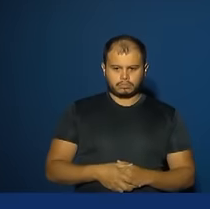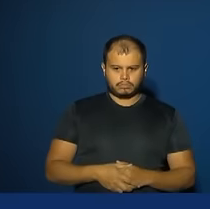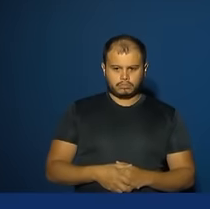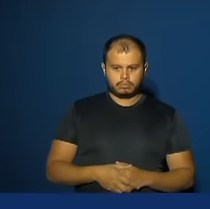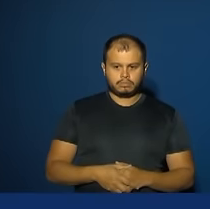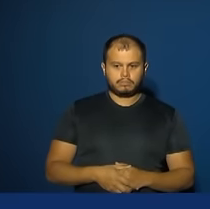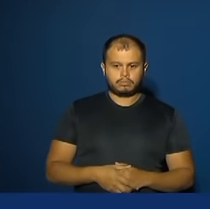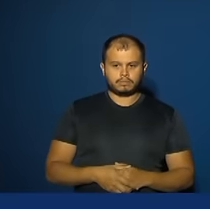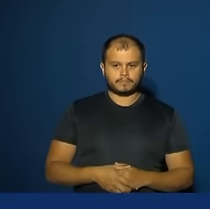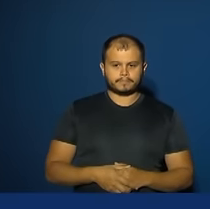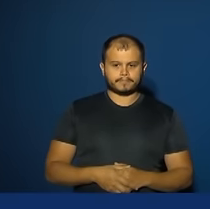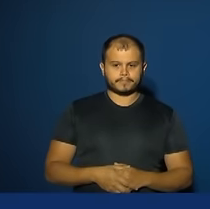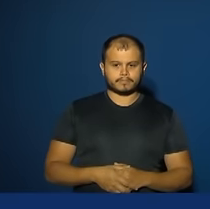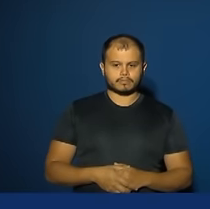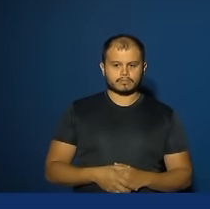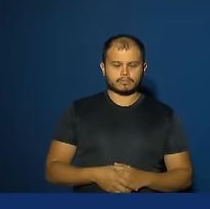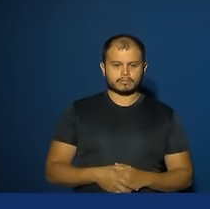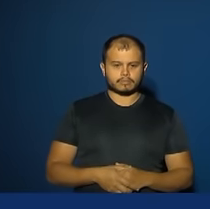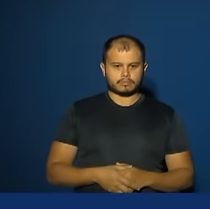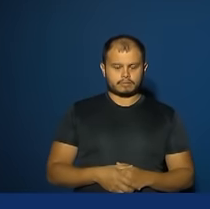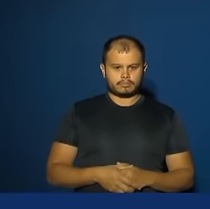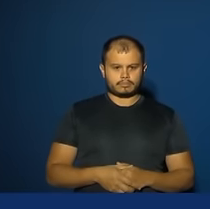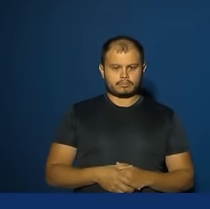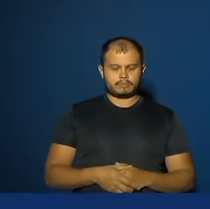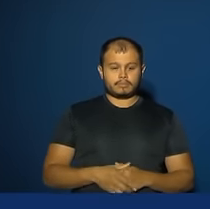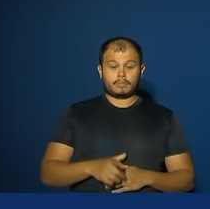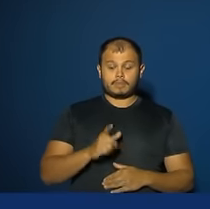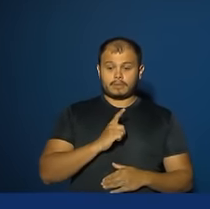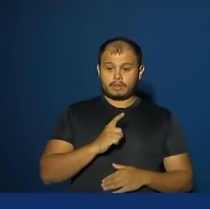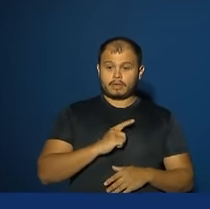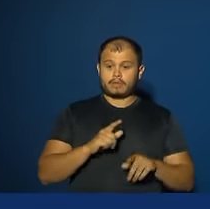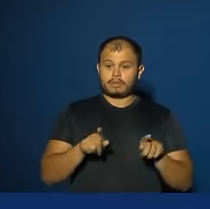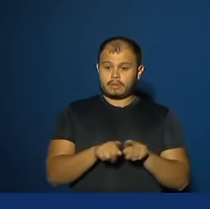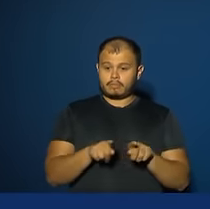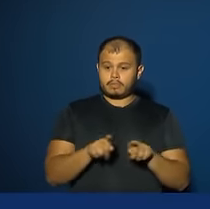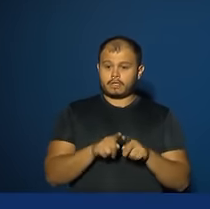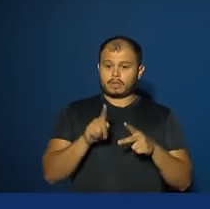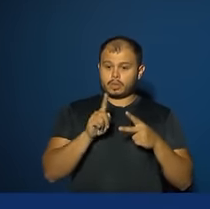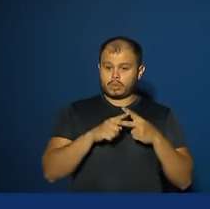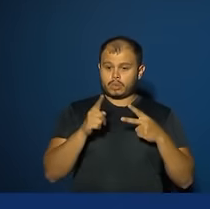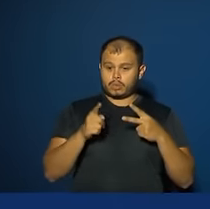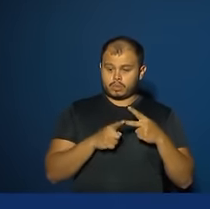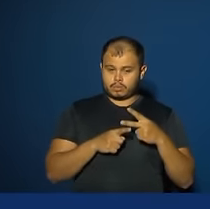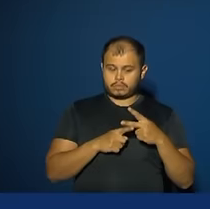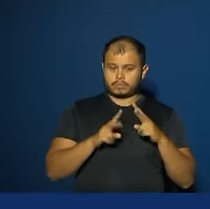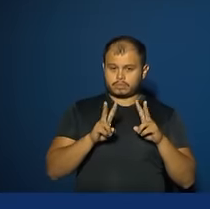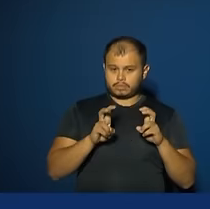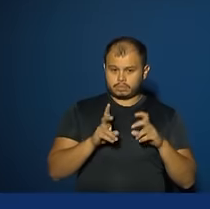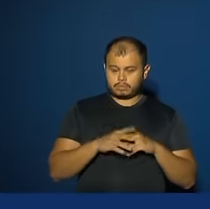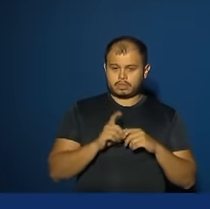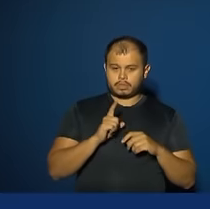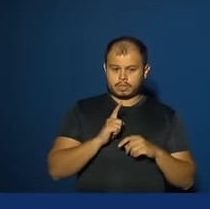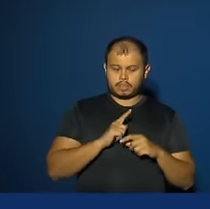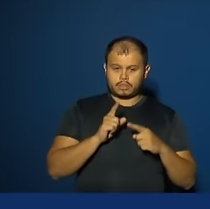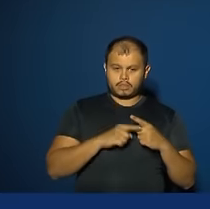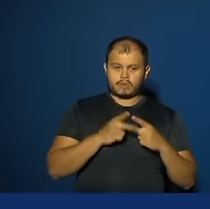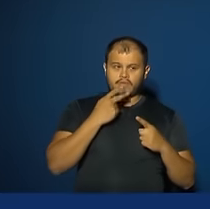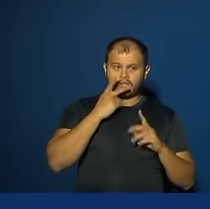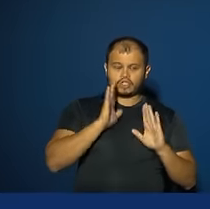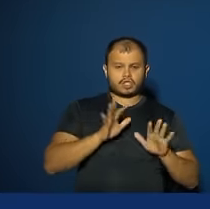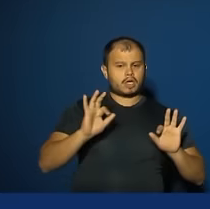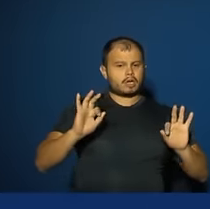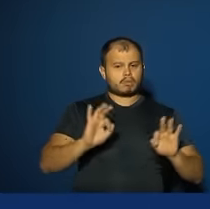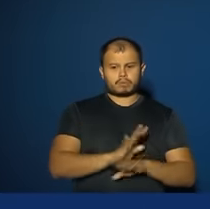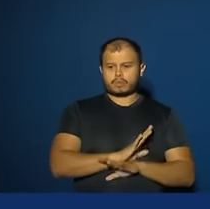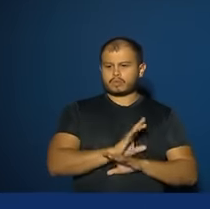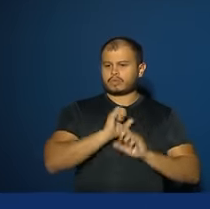Tá? Aí você também tem duas vertentes, não é isso? Você tem o pessoal que declara a batalha ganha, diz,